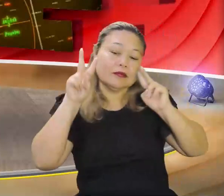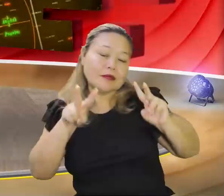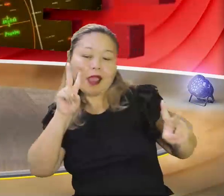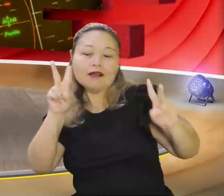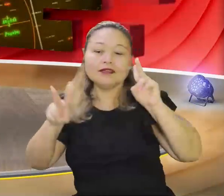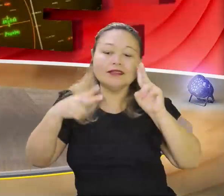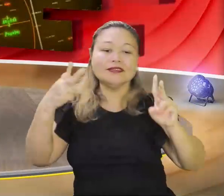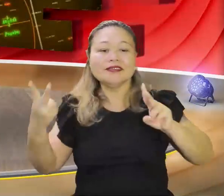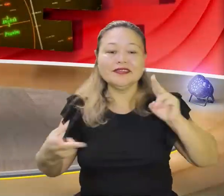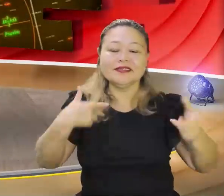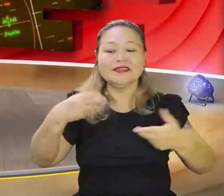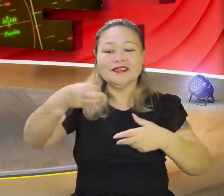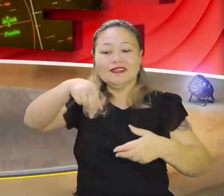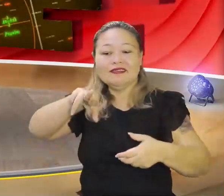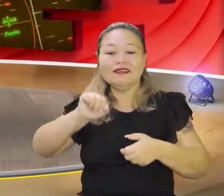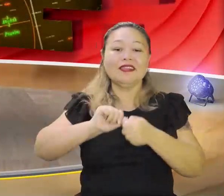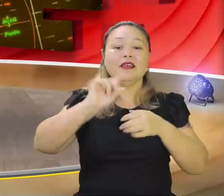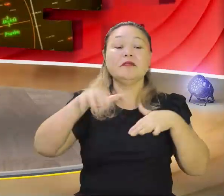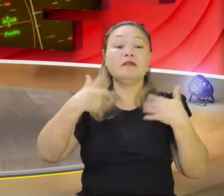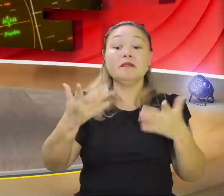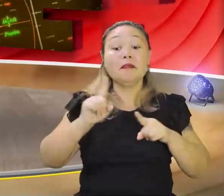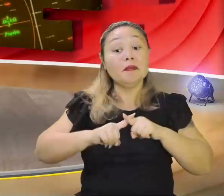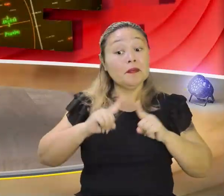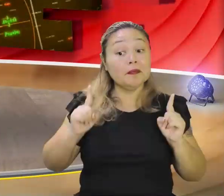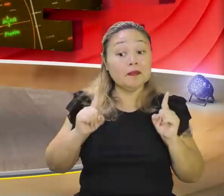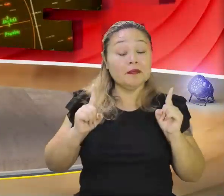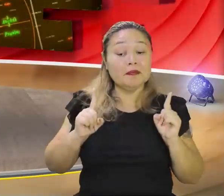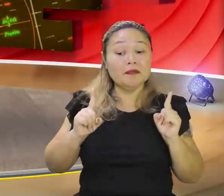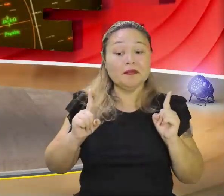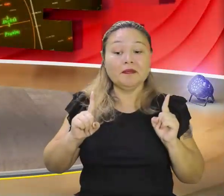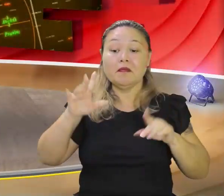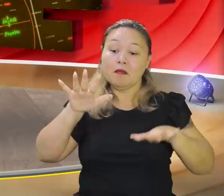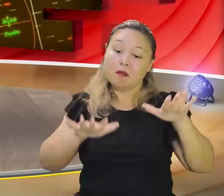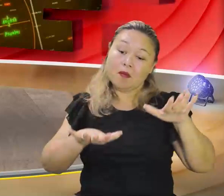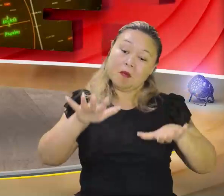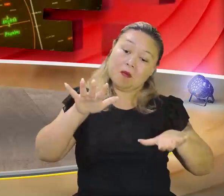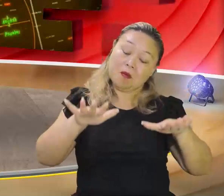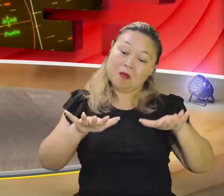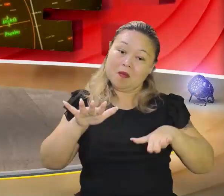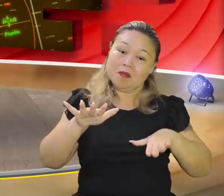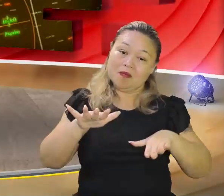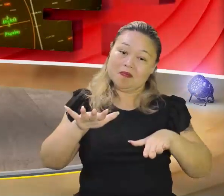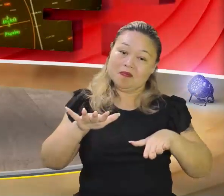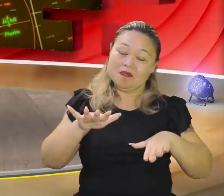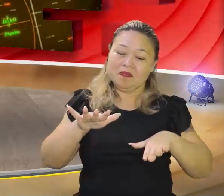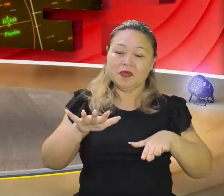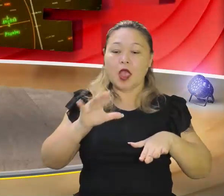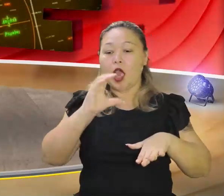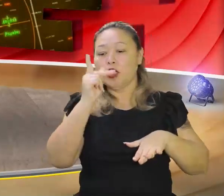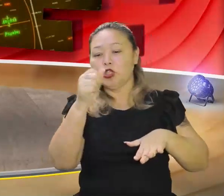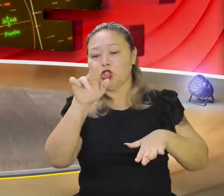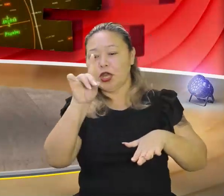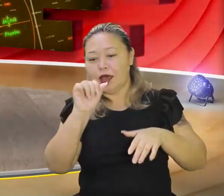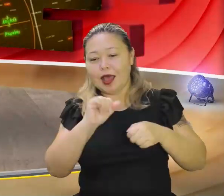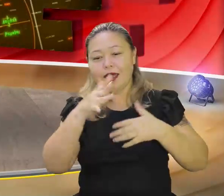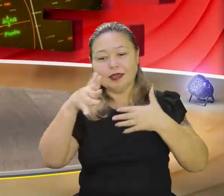como se Maurício. Mas algumas charadas